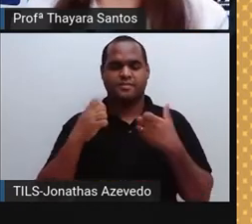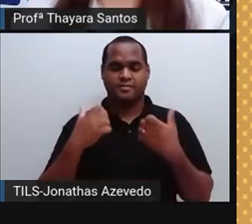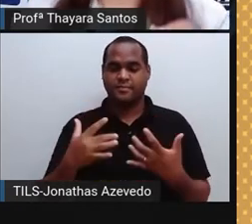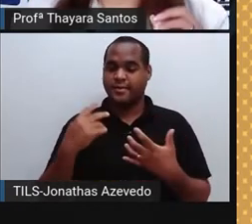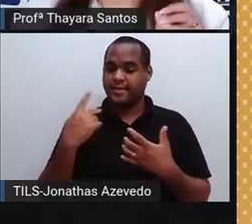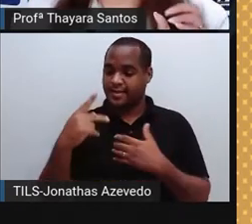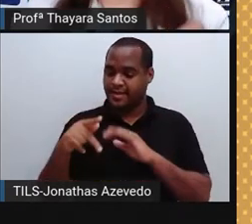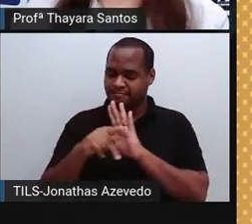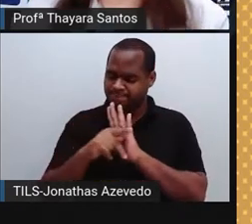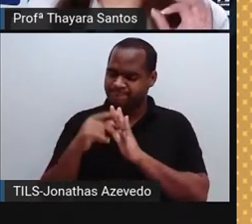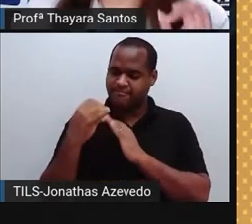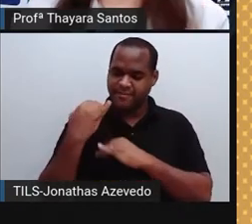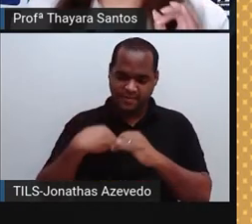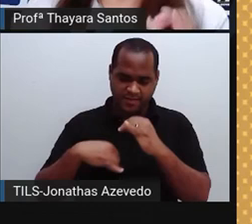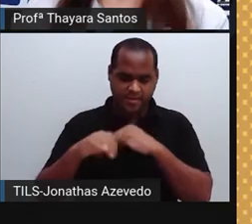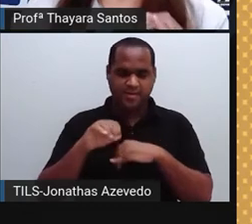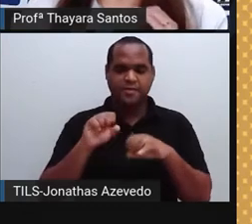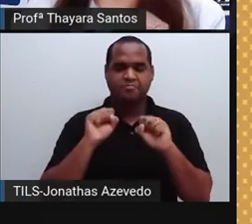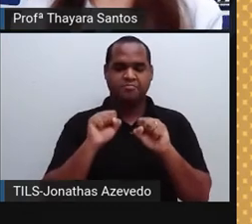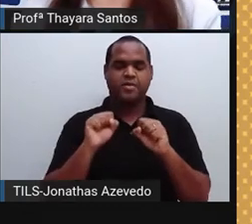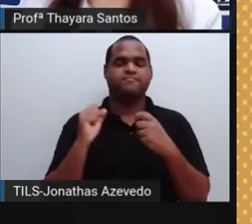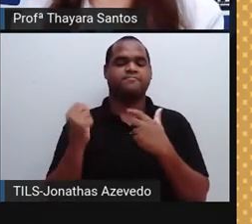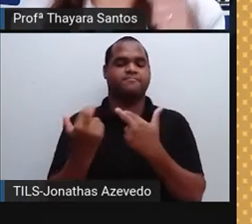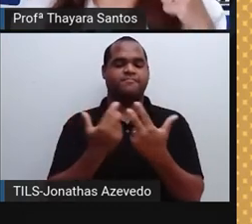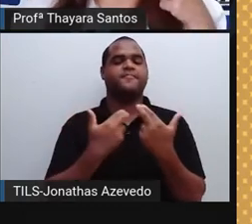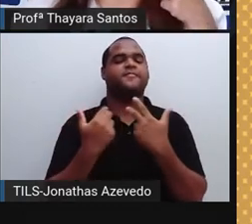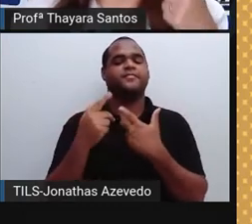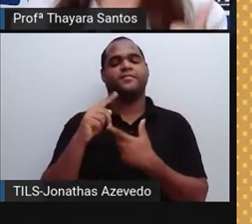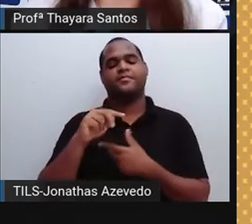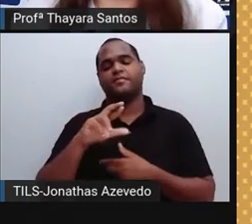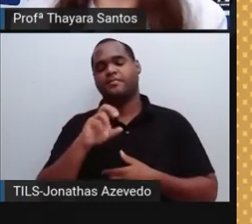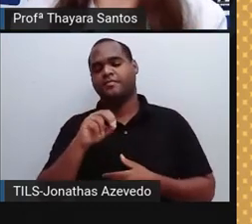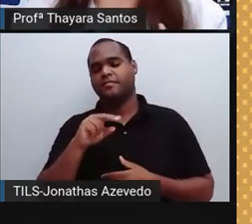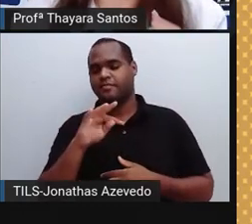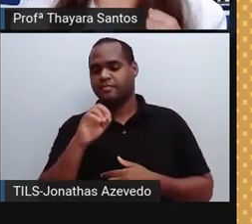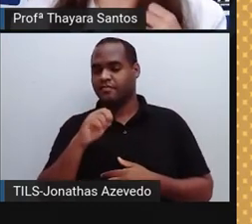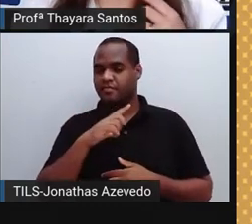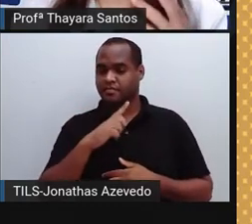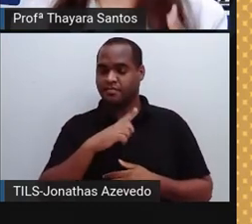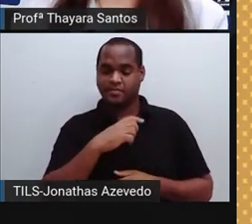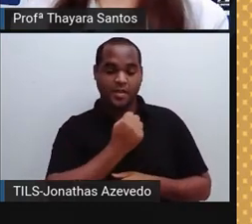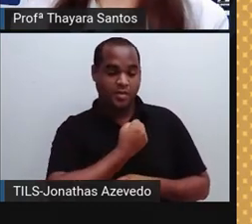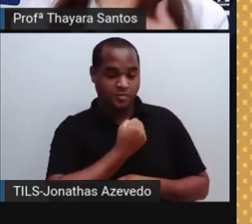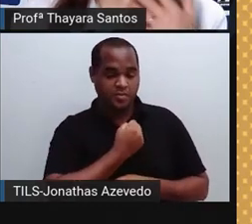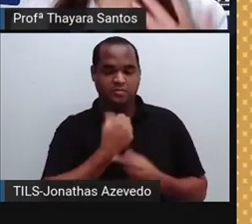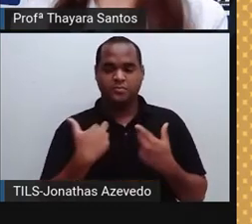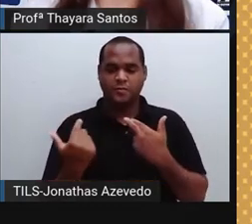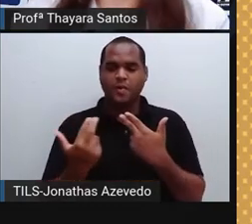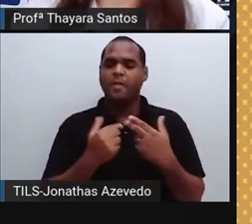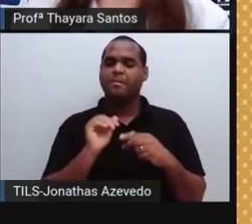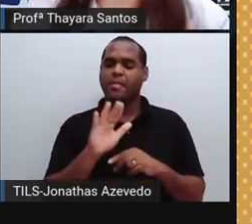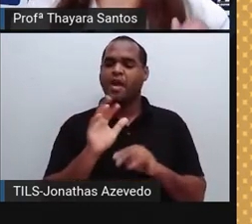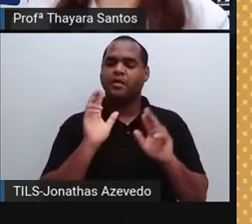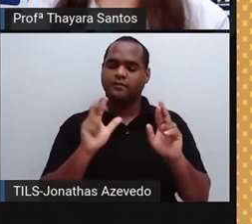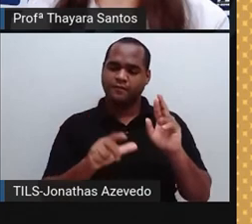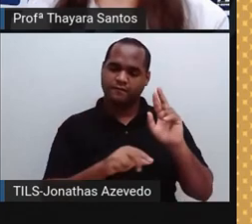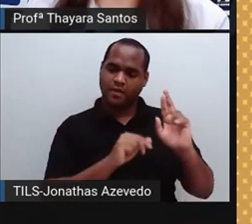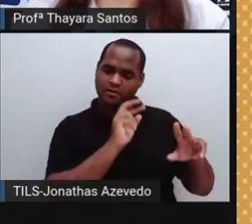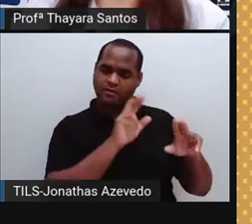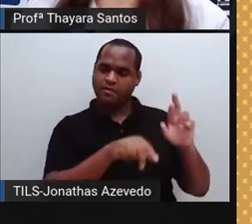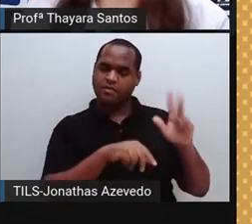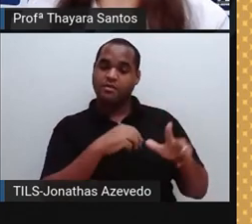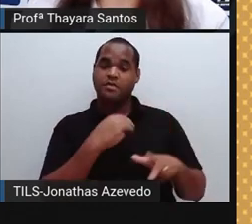químico. Eles vão possuir a mesma quantidade de prótons, vão ter o mesmo número atômico, mas eles vão ser diferentes pelo número